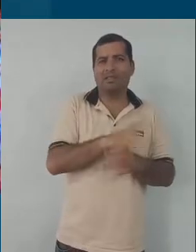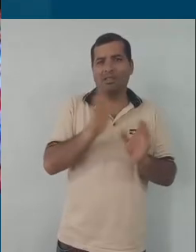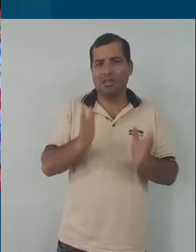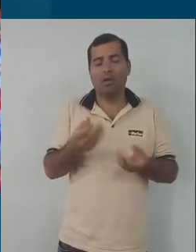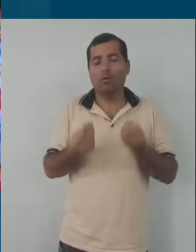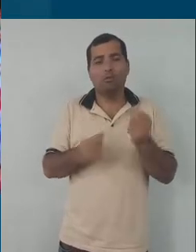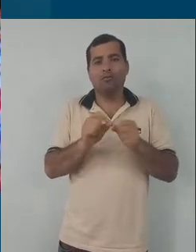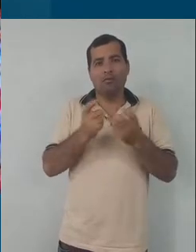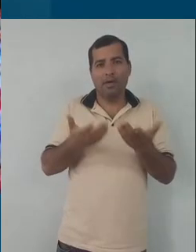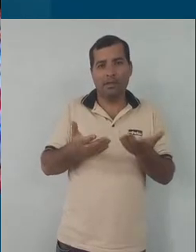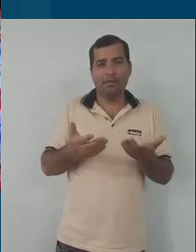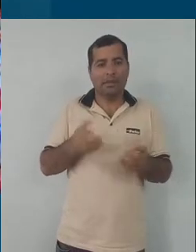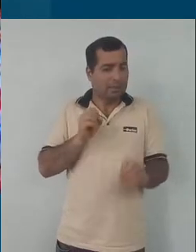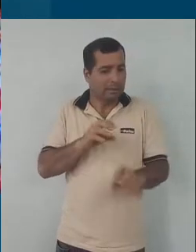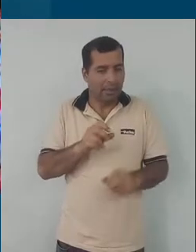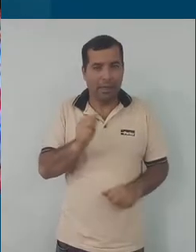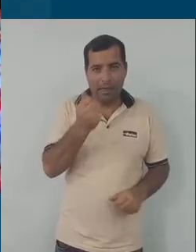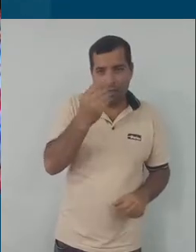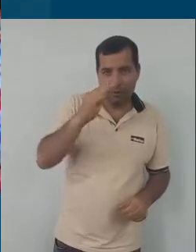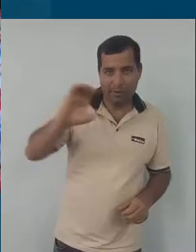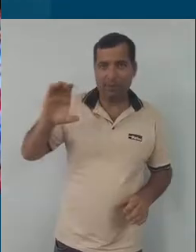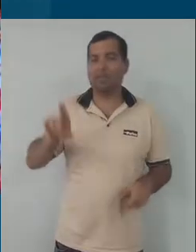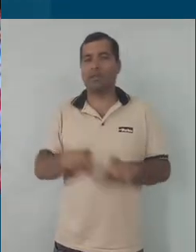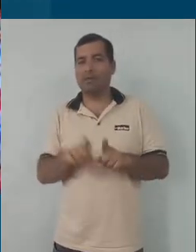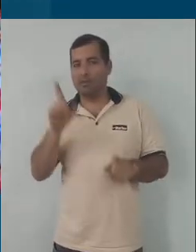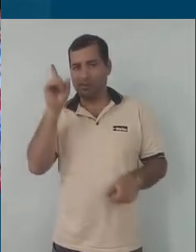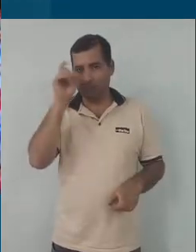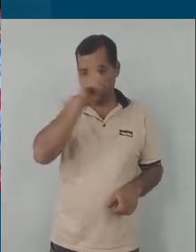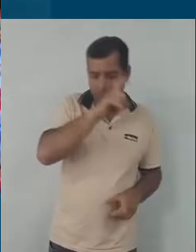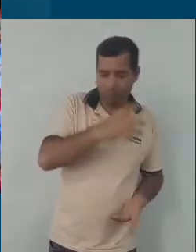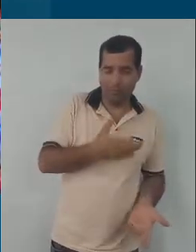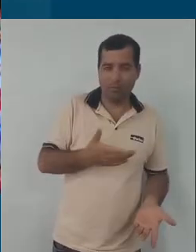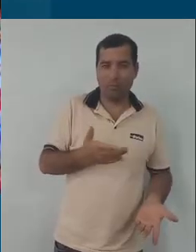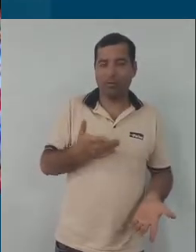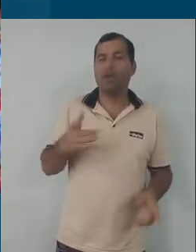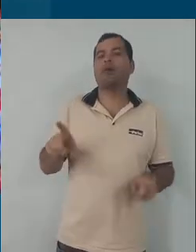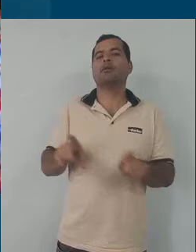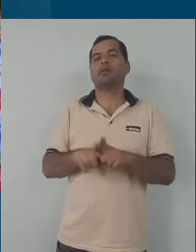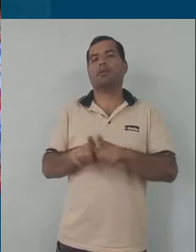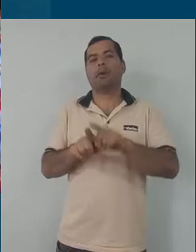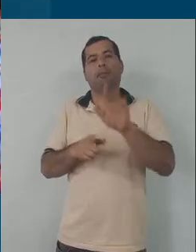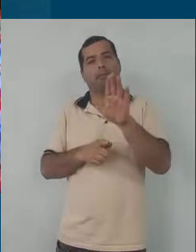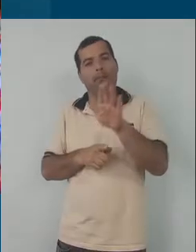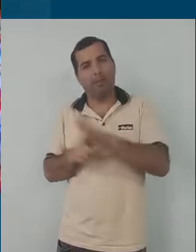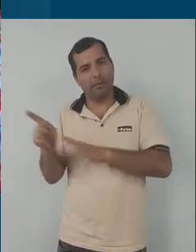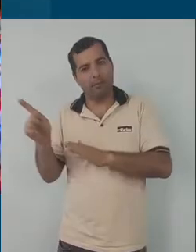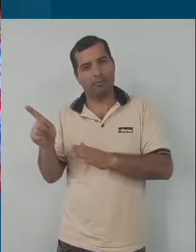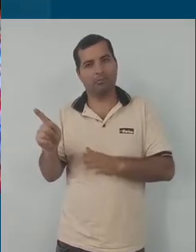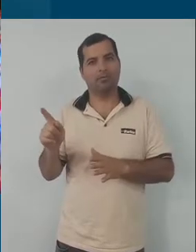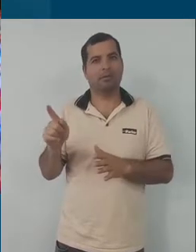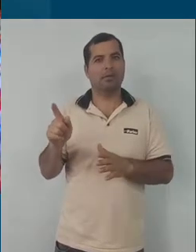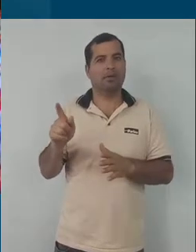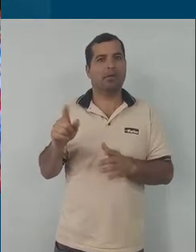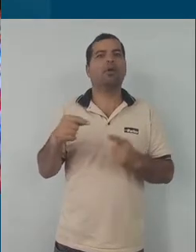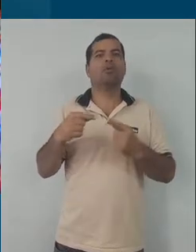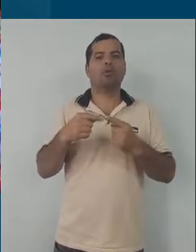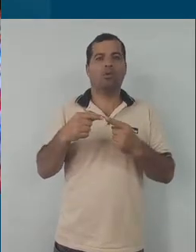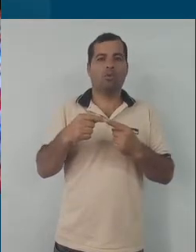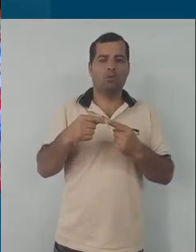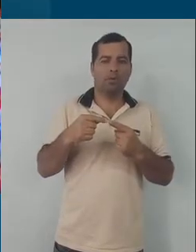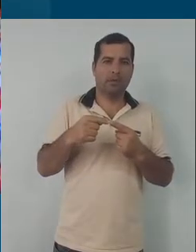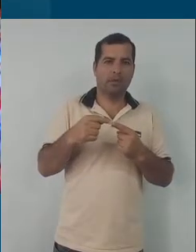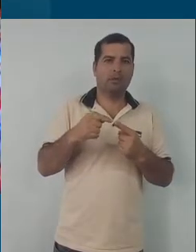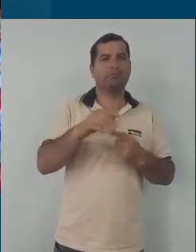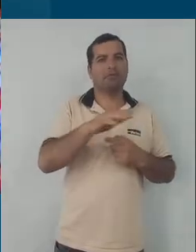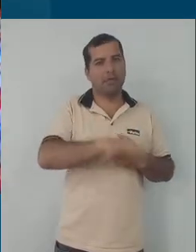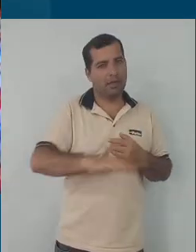alfabetização. E aí, vem uma pergunta que eu acho que tem um pouco a ver com essas crianças, com a última